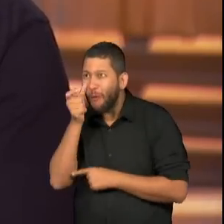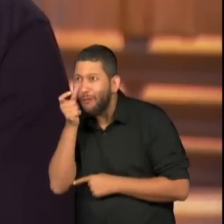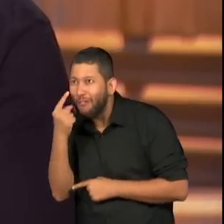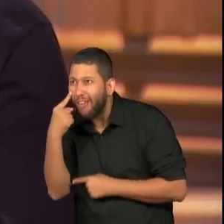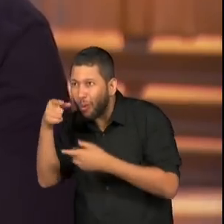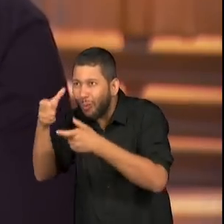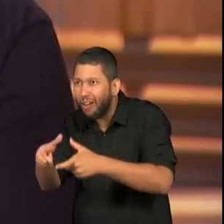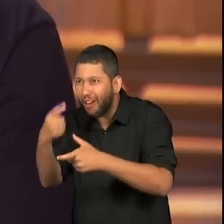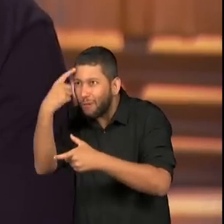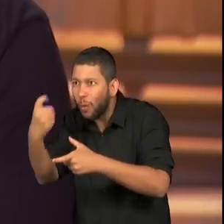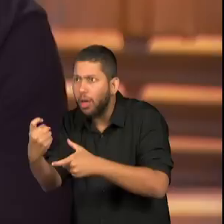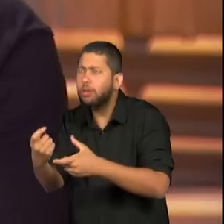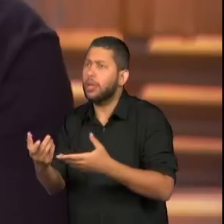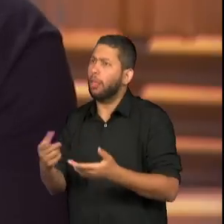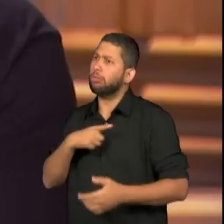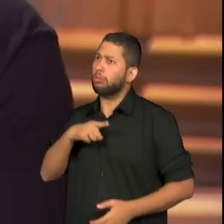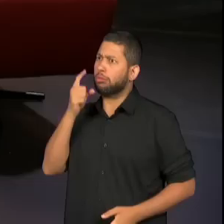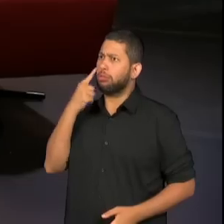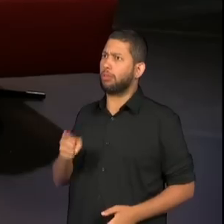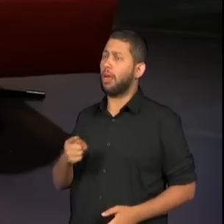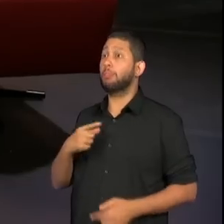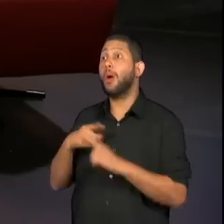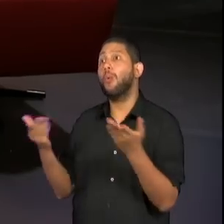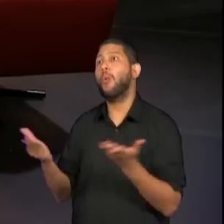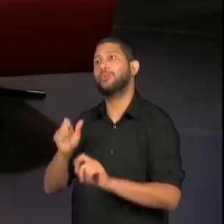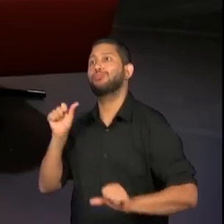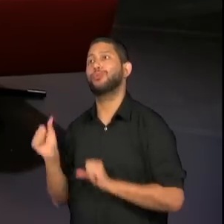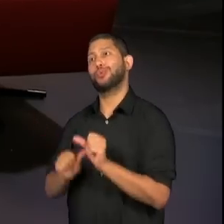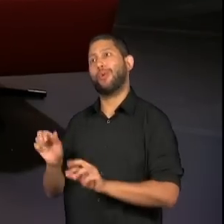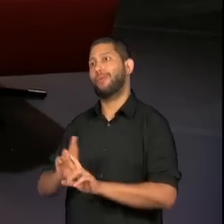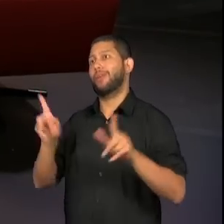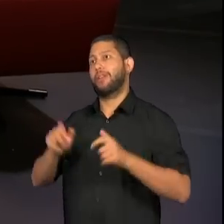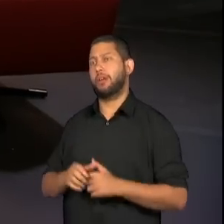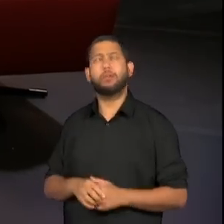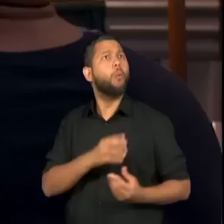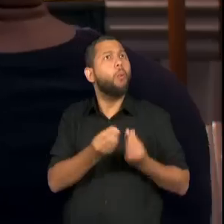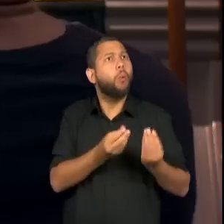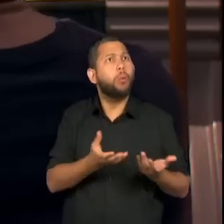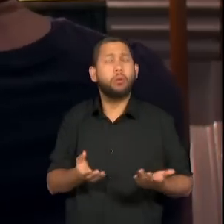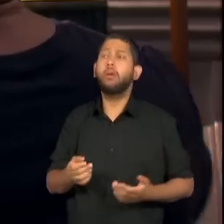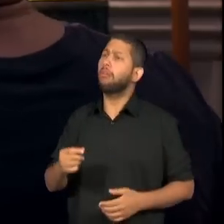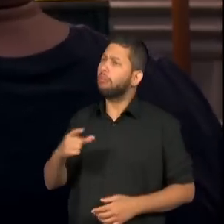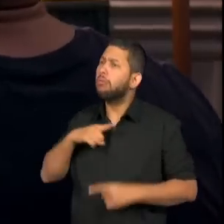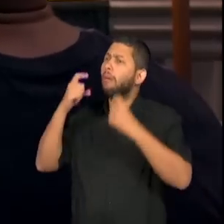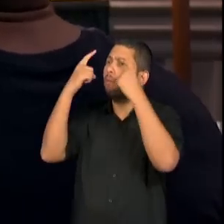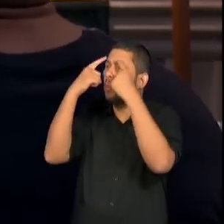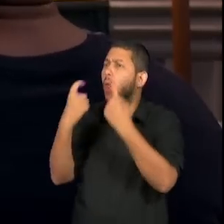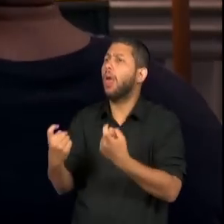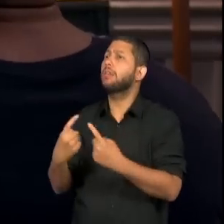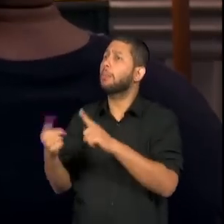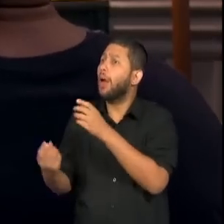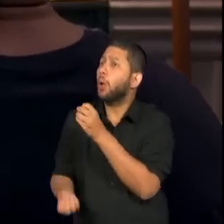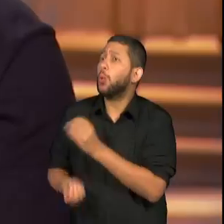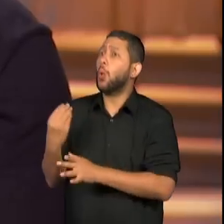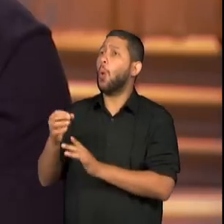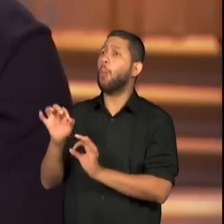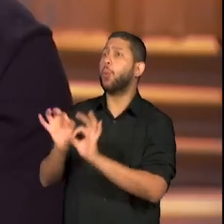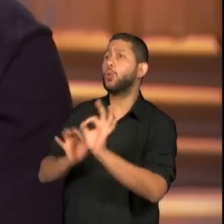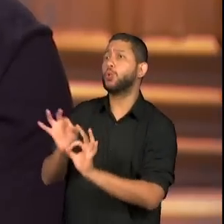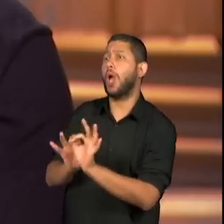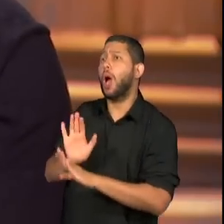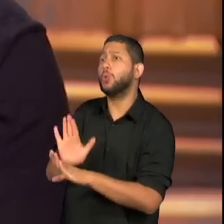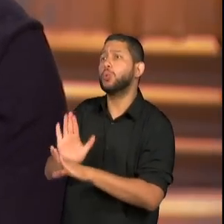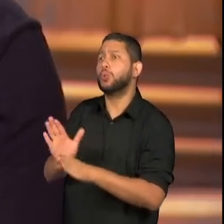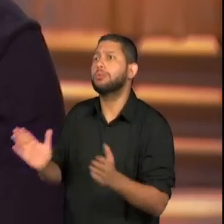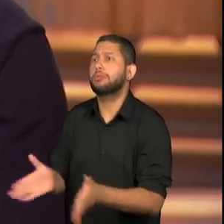retrata. Mas a realidade de hoje é completamente diferente. Como é? Ainda tem muita violência, mas tem muitos projetos sociais. O primeiro deles,